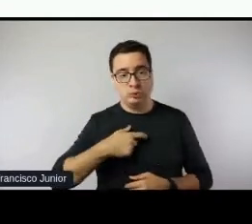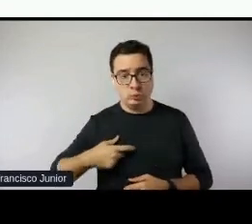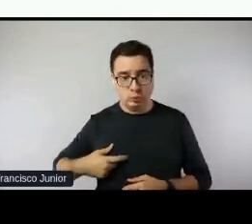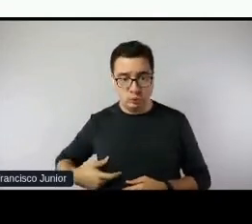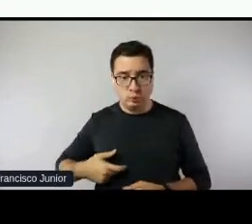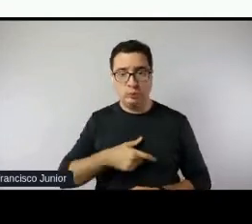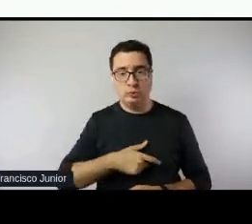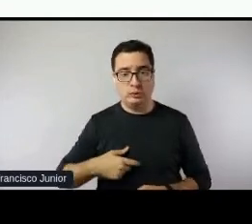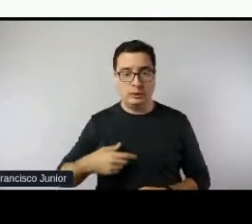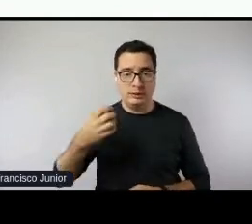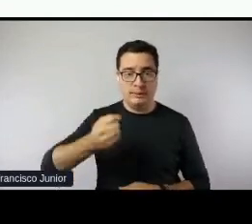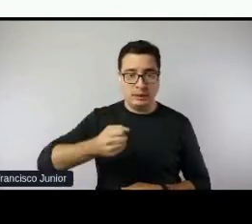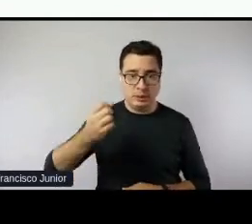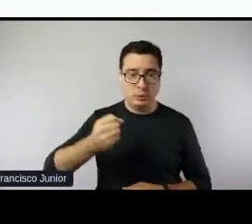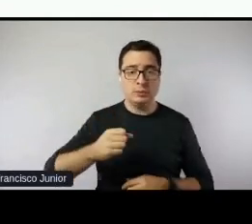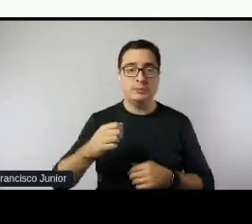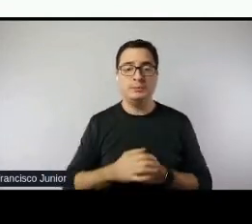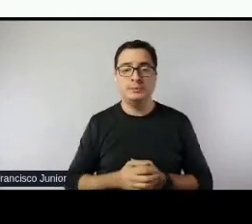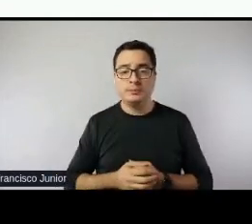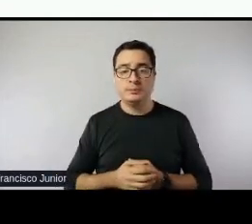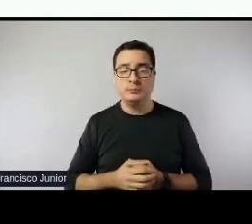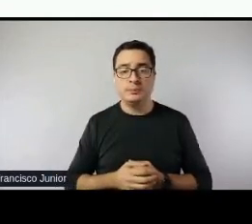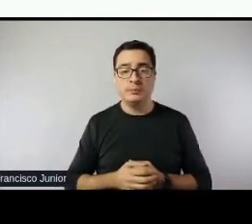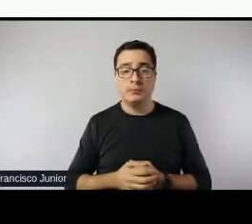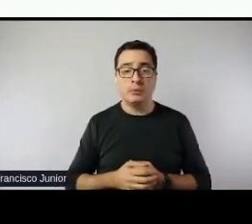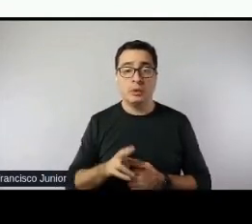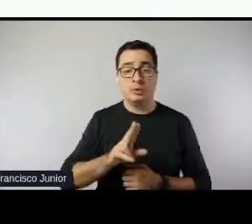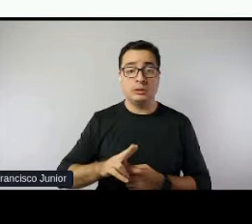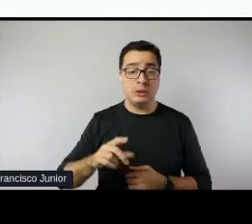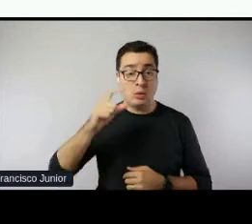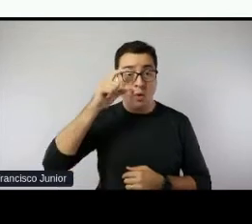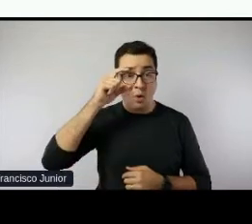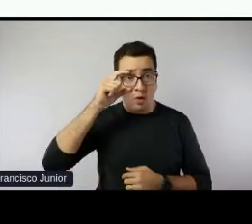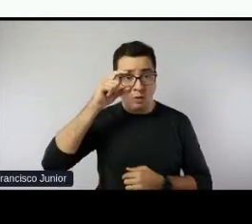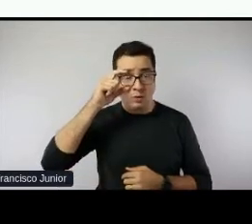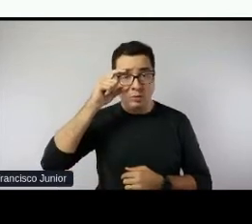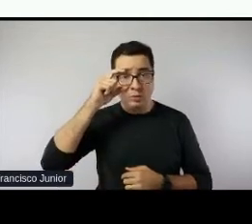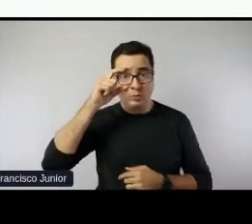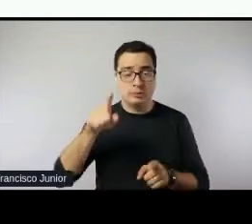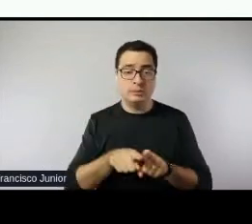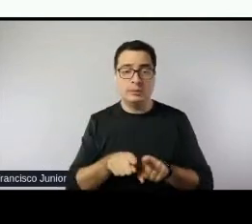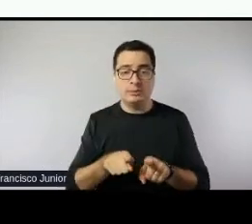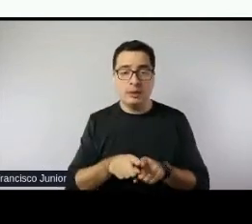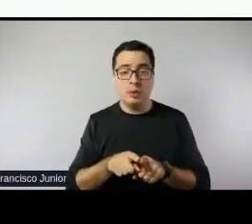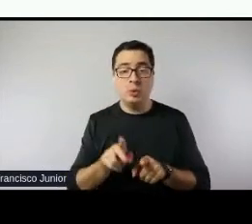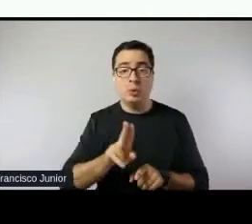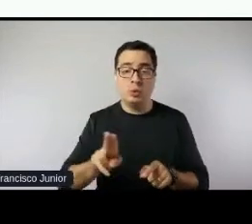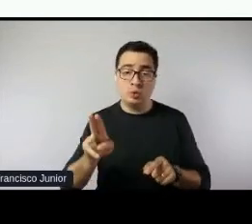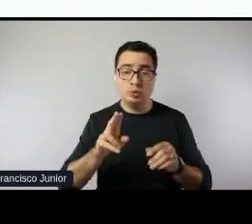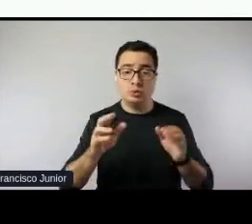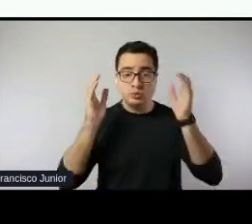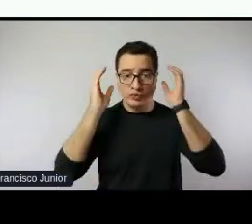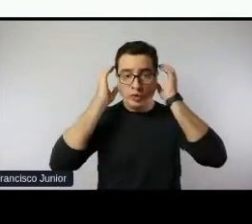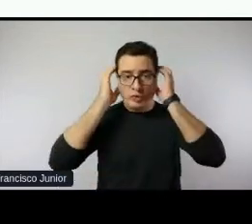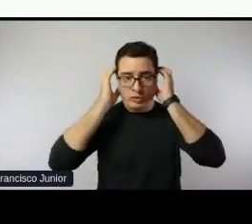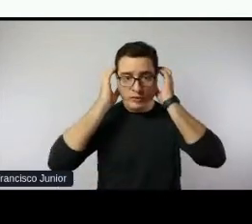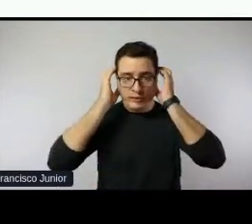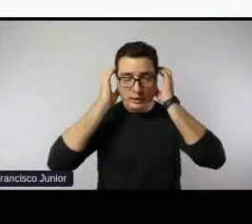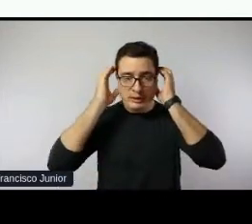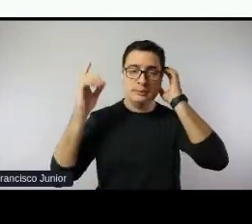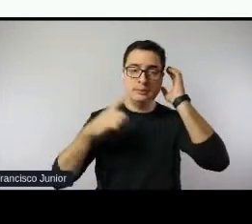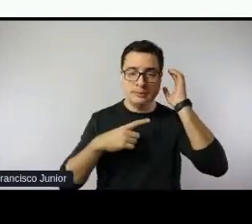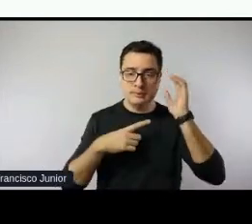em branco. Estou usando um óculos também. Uso um fone, né? Um